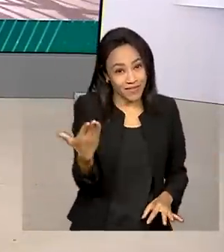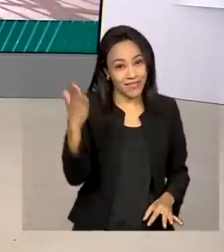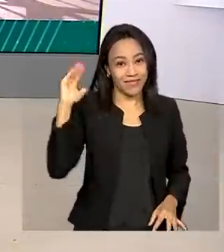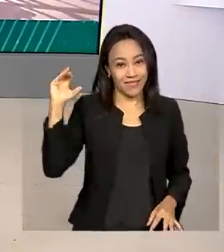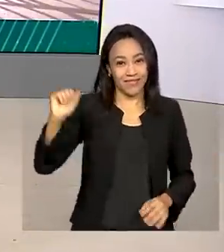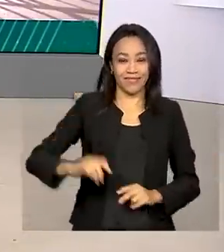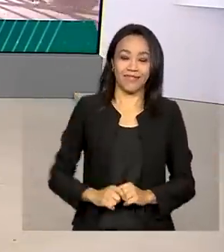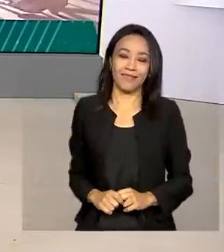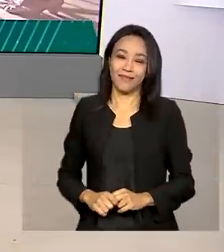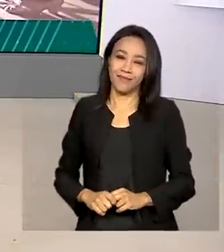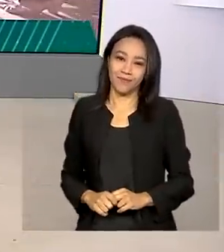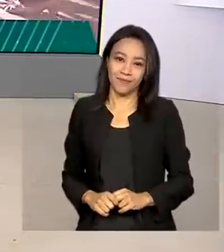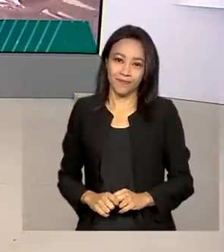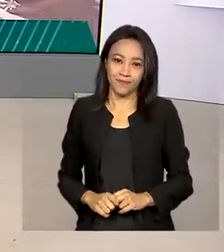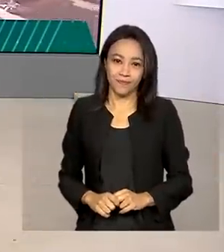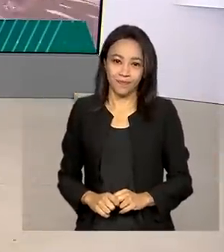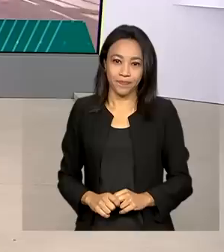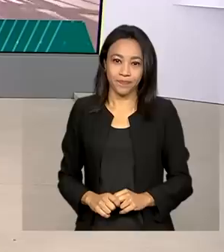tchau